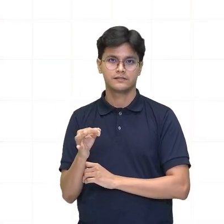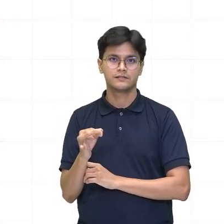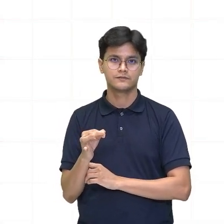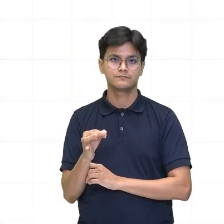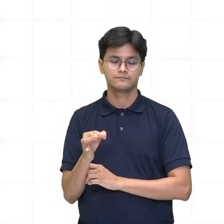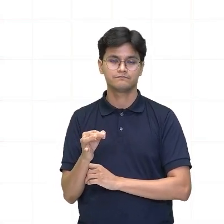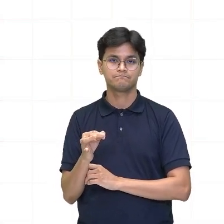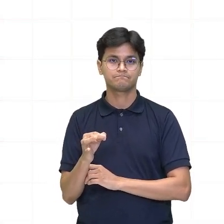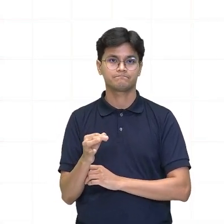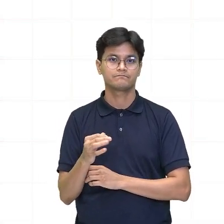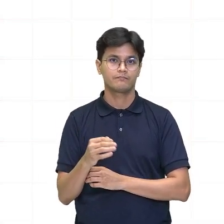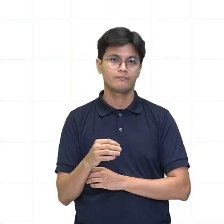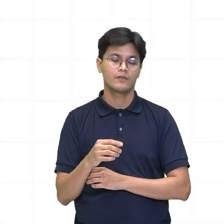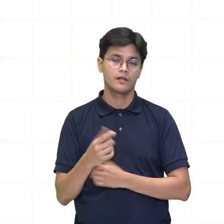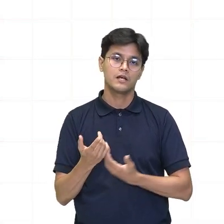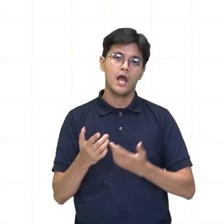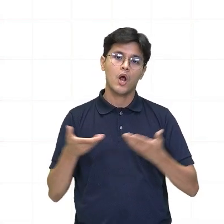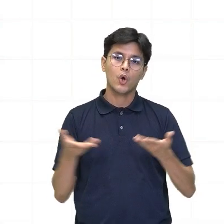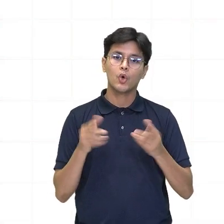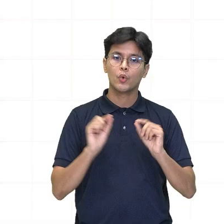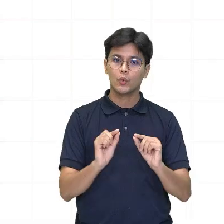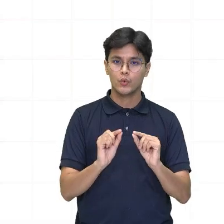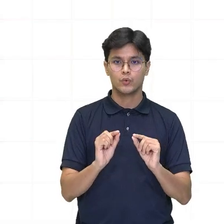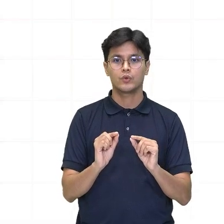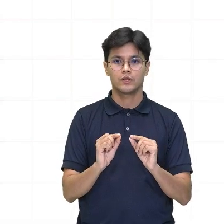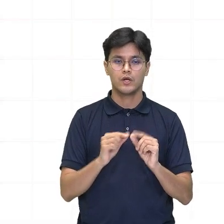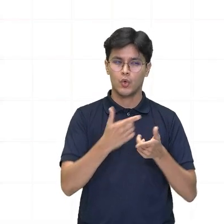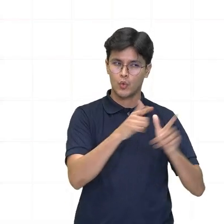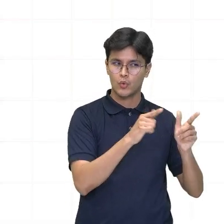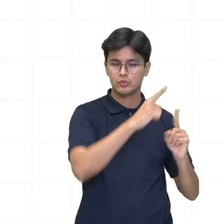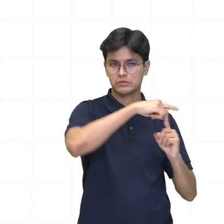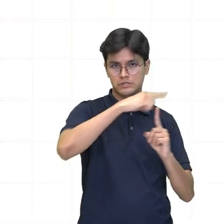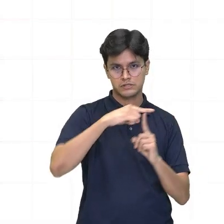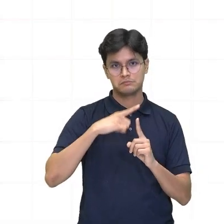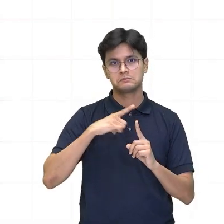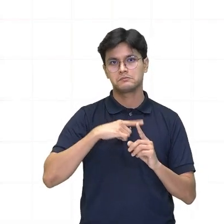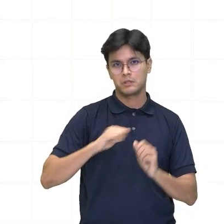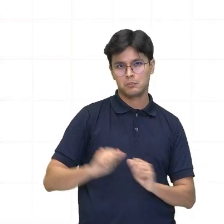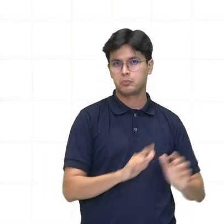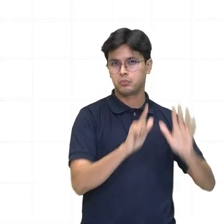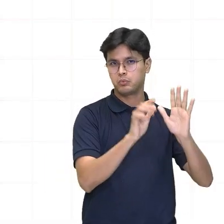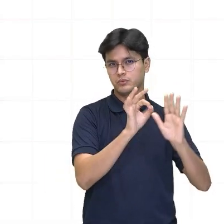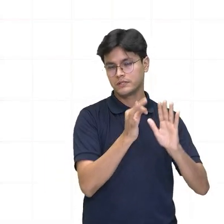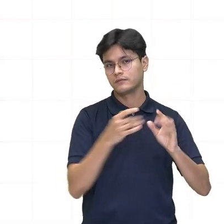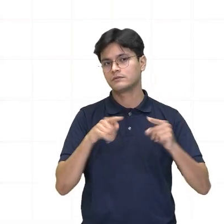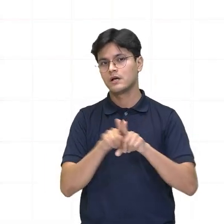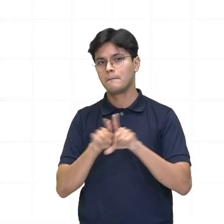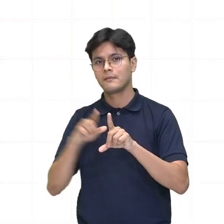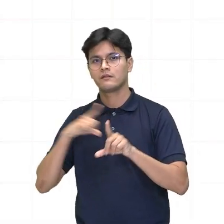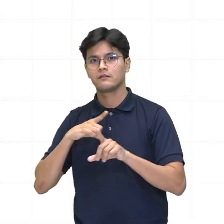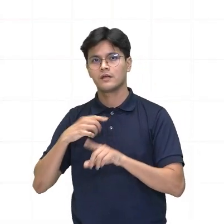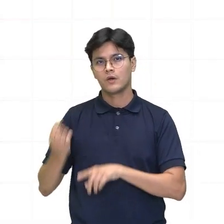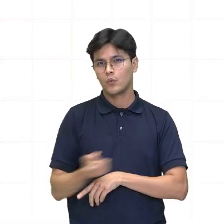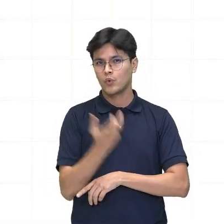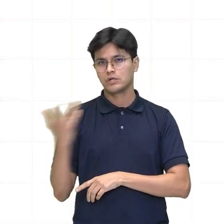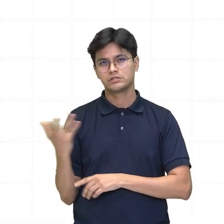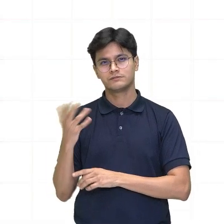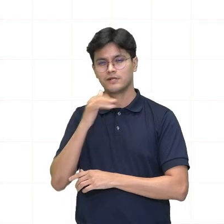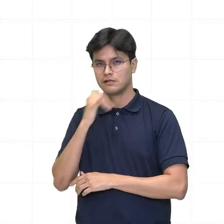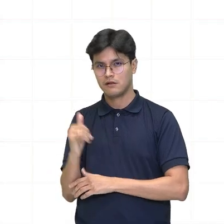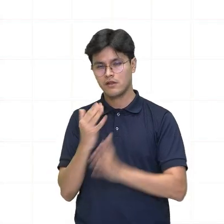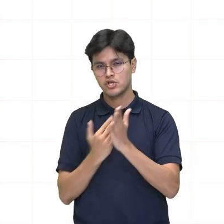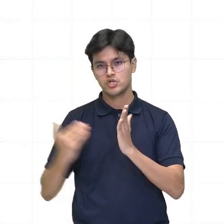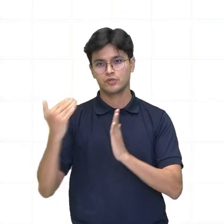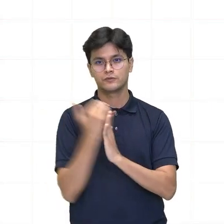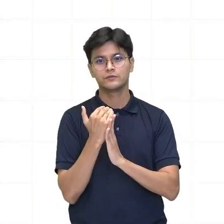nas desvantagens, né, das outras fontes de energia. Potência concentrada, né, nós temos uma grande quantidade de energia e isso vai